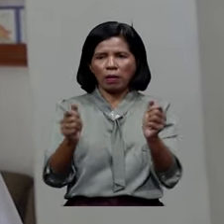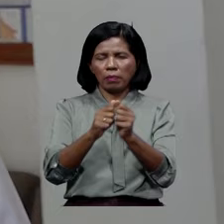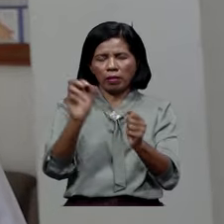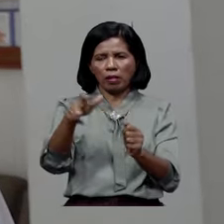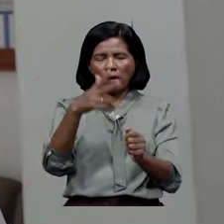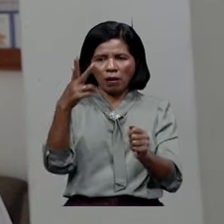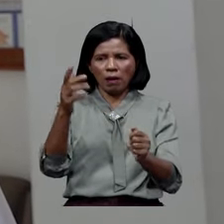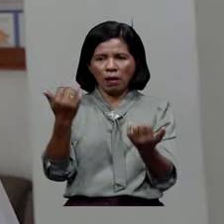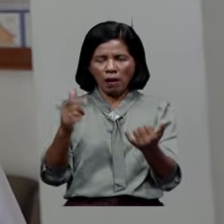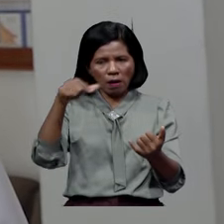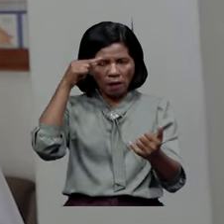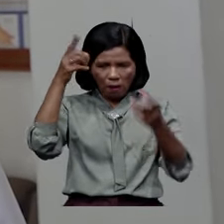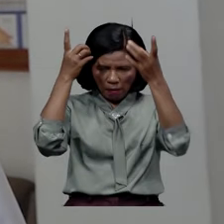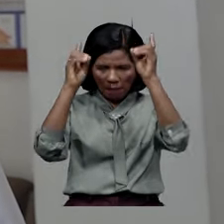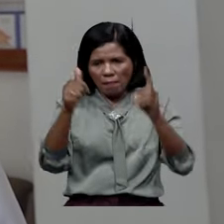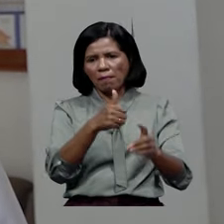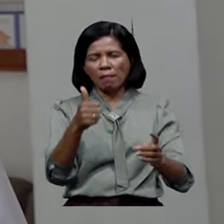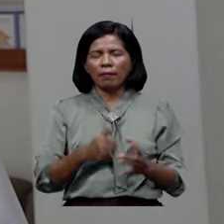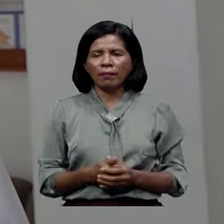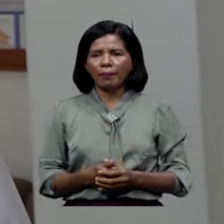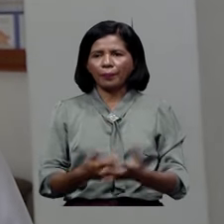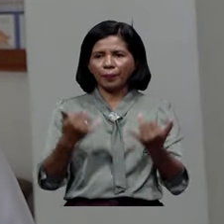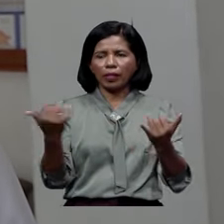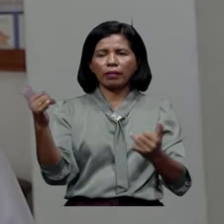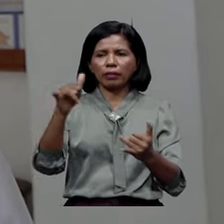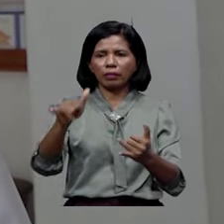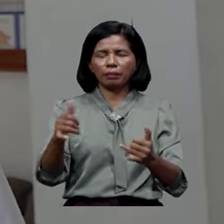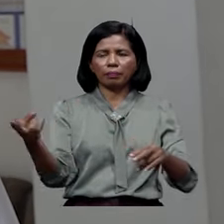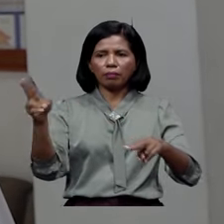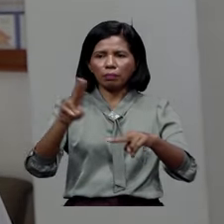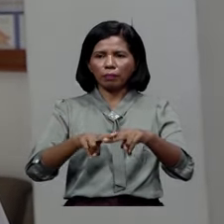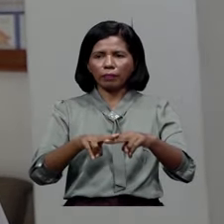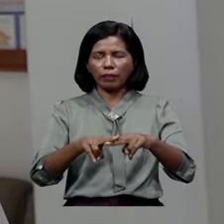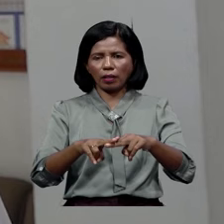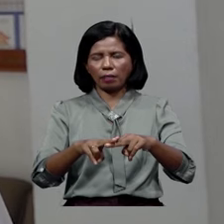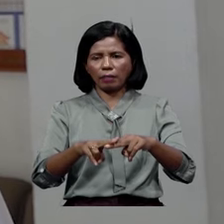mas agora o governo foi decidido em silo. Agora, a terceira